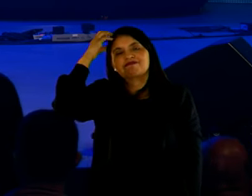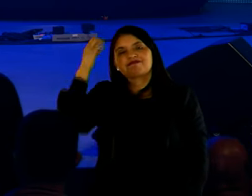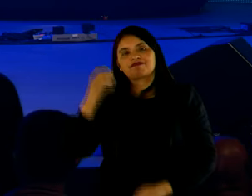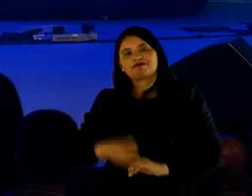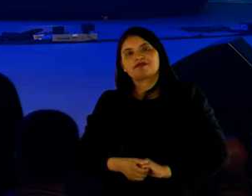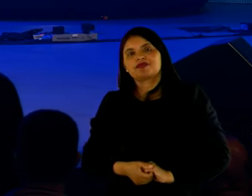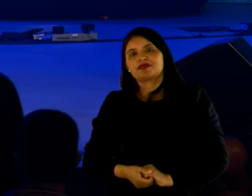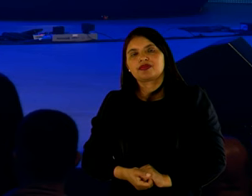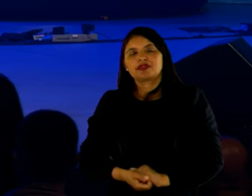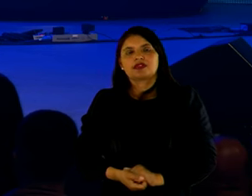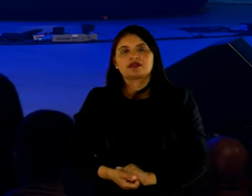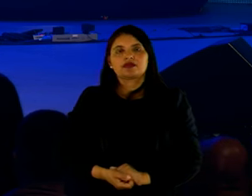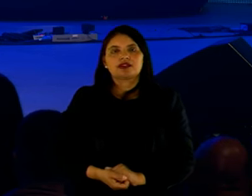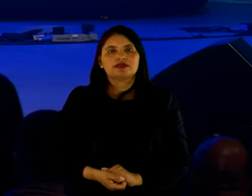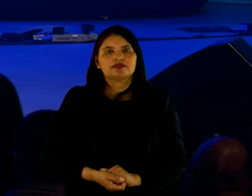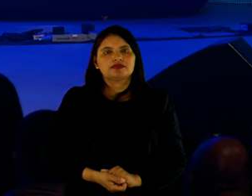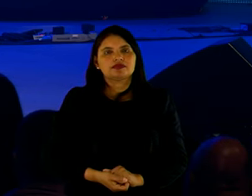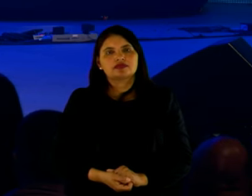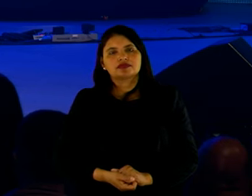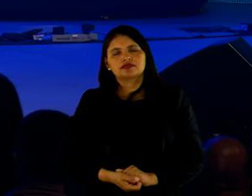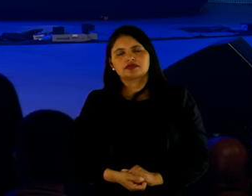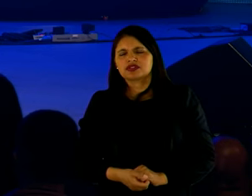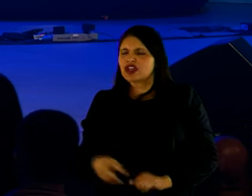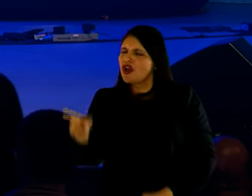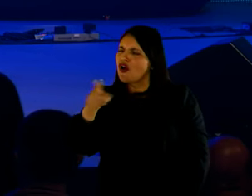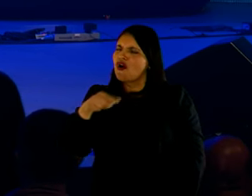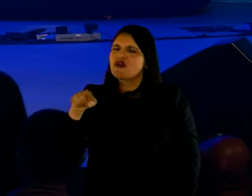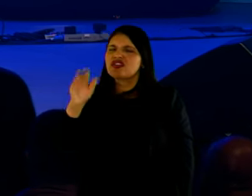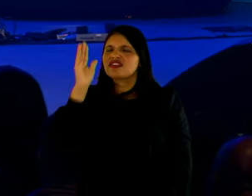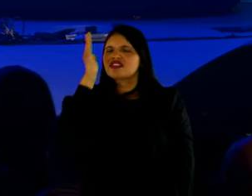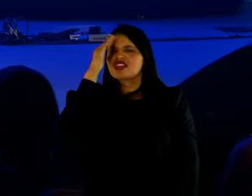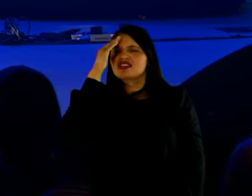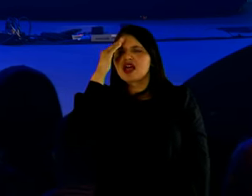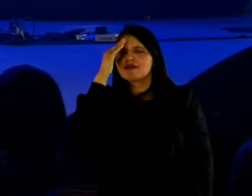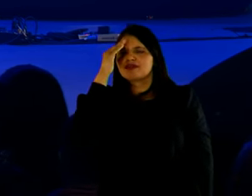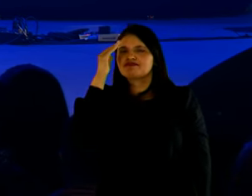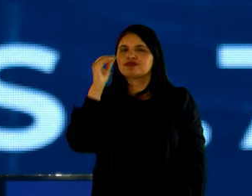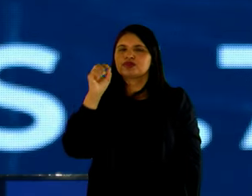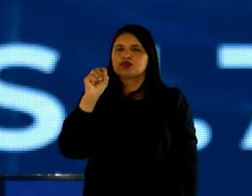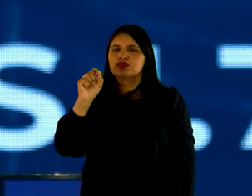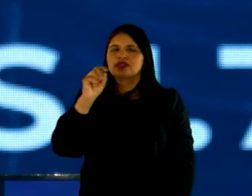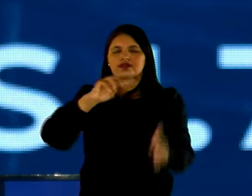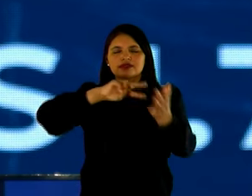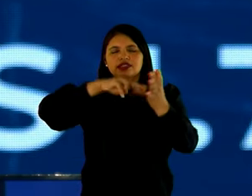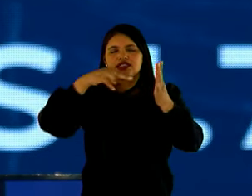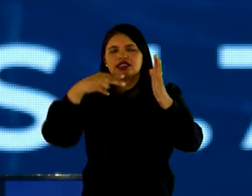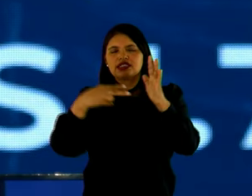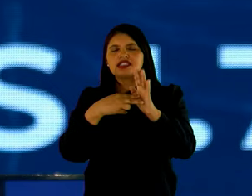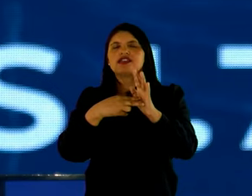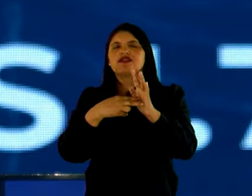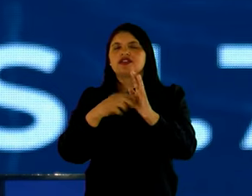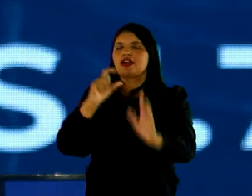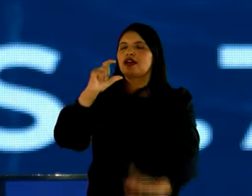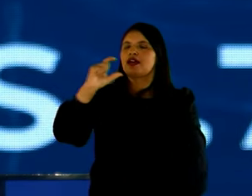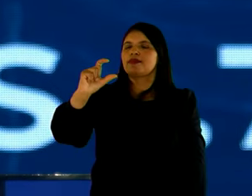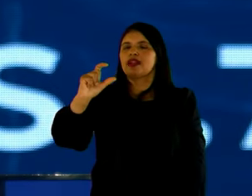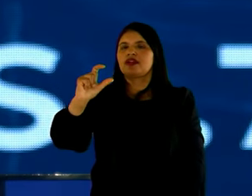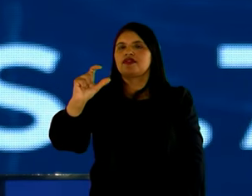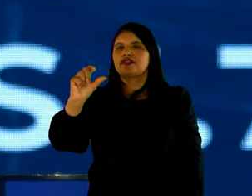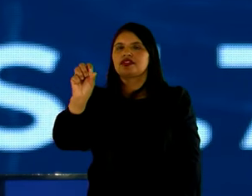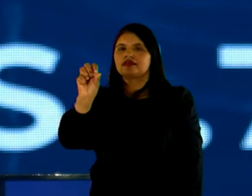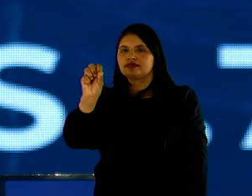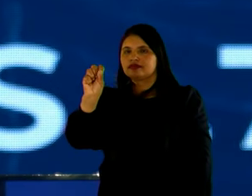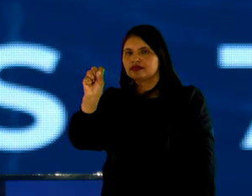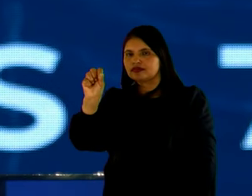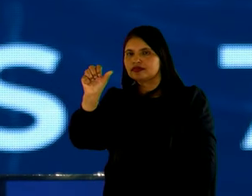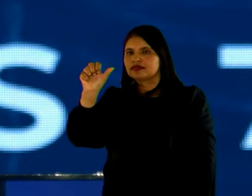lar. Você sabe qual é a função do sacerdote? Chamar toda responsabilidade para si.